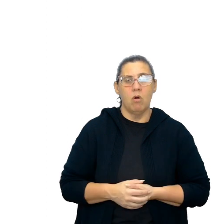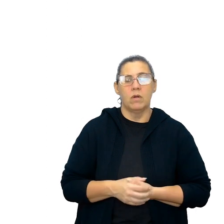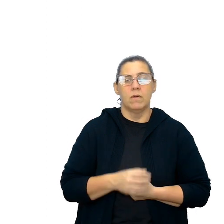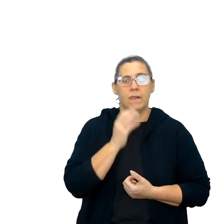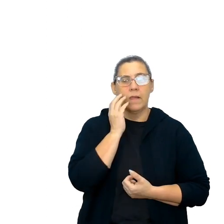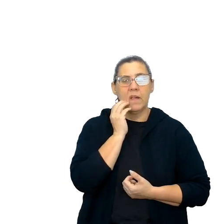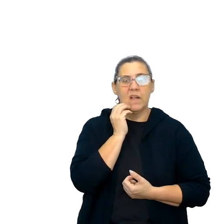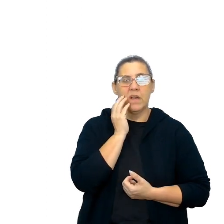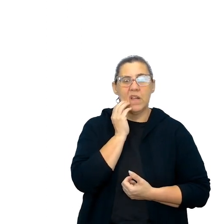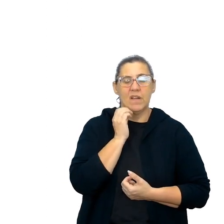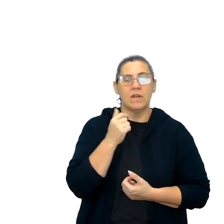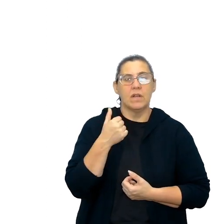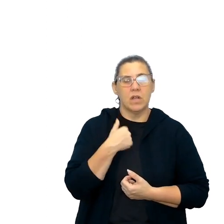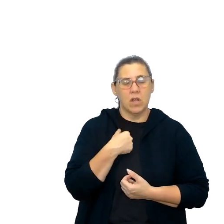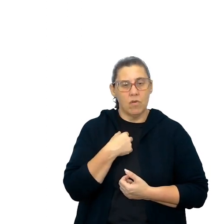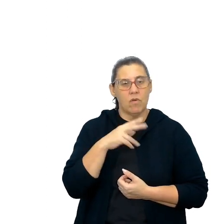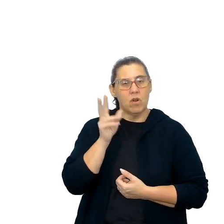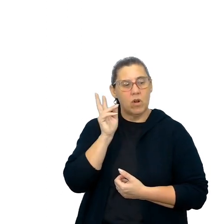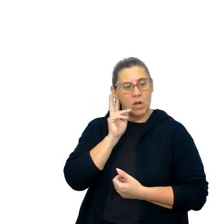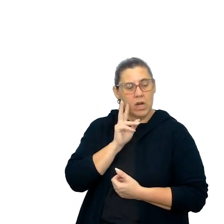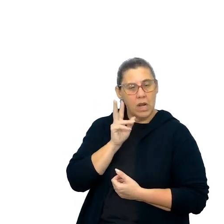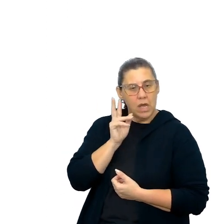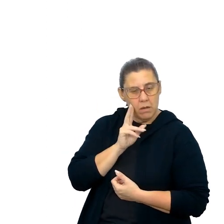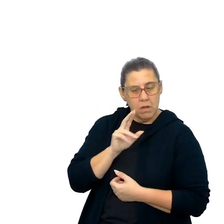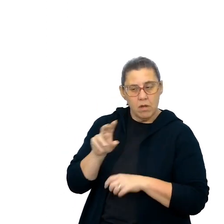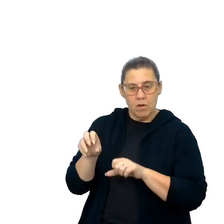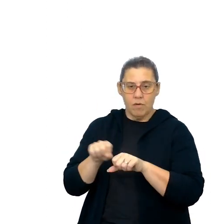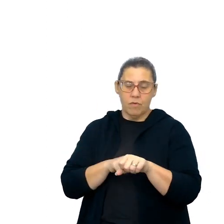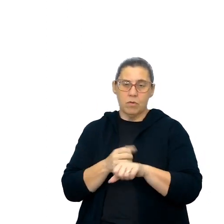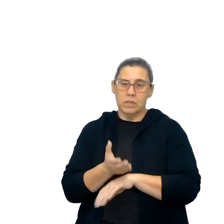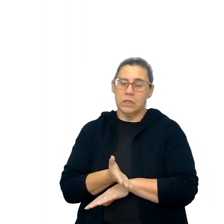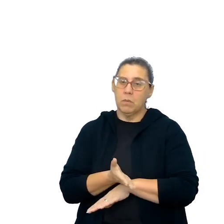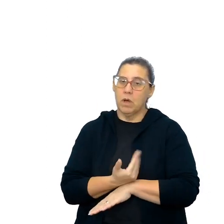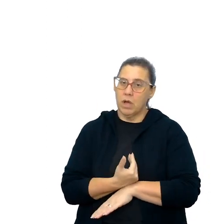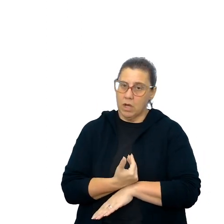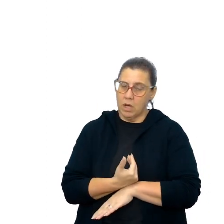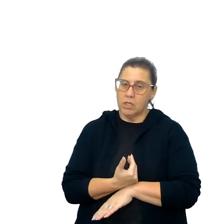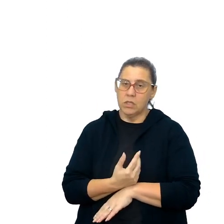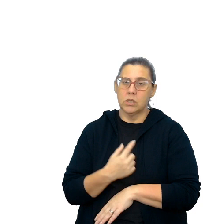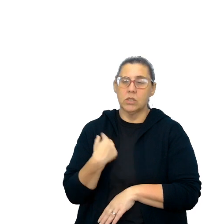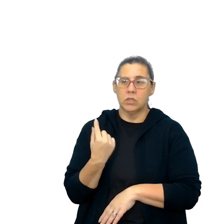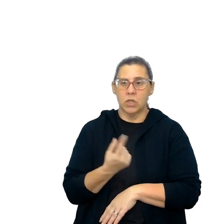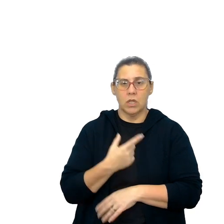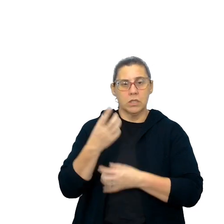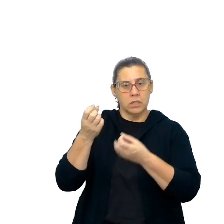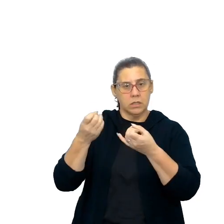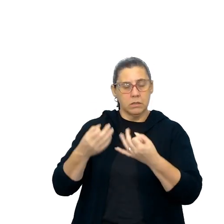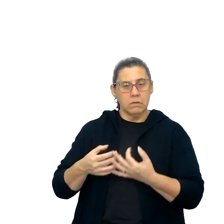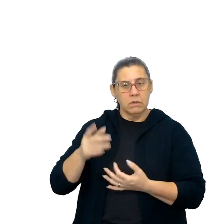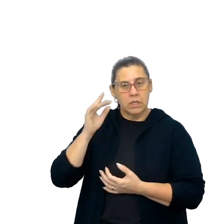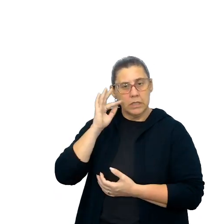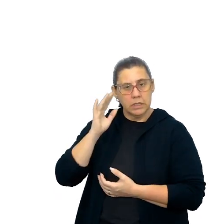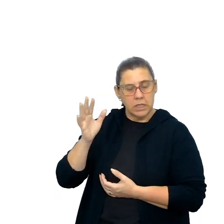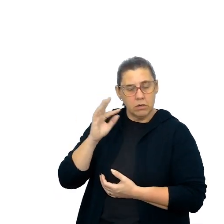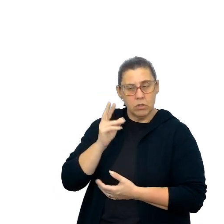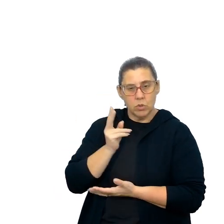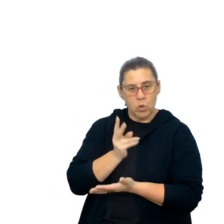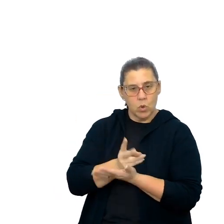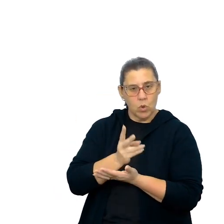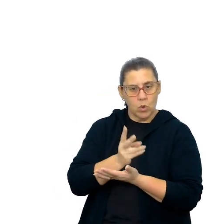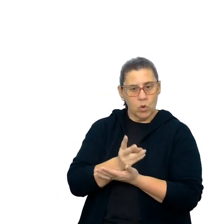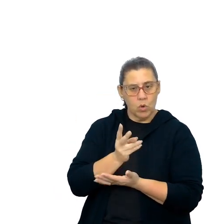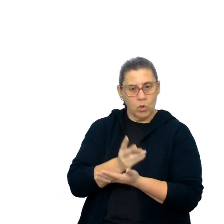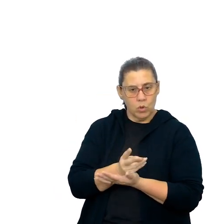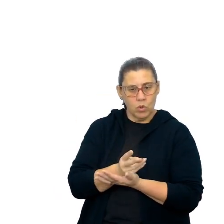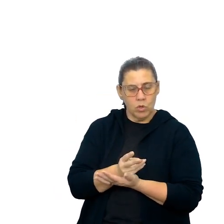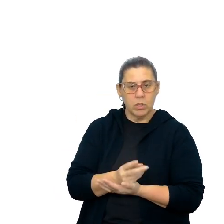vou revisitar um pouquinho a formação anterior, em que nós falamos da teoria de conservação